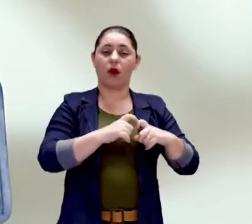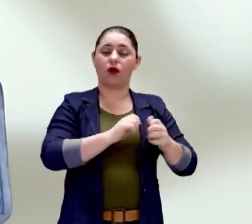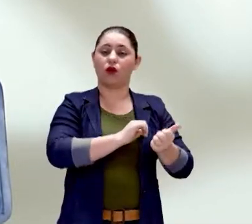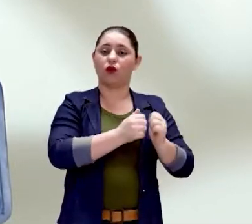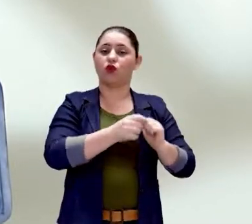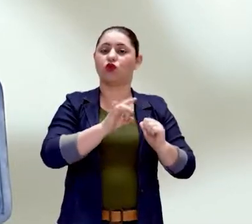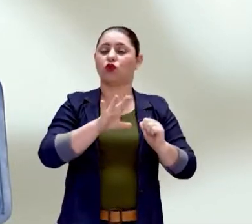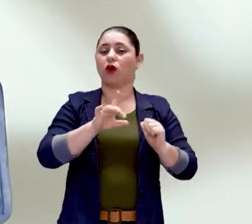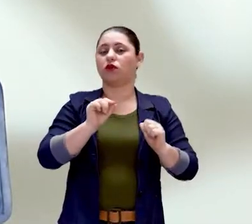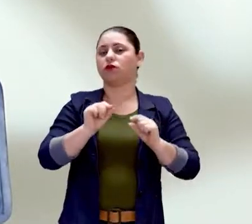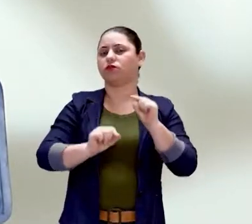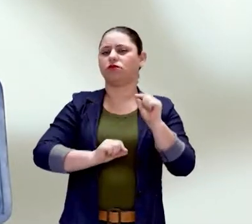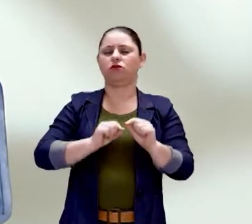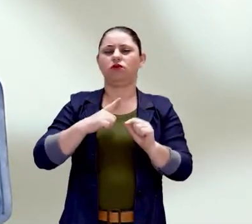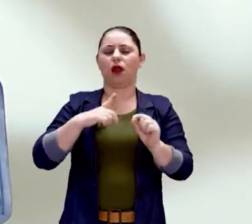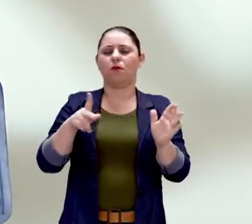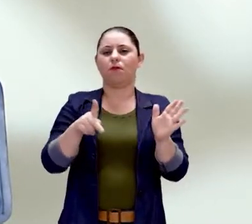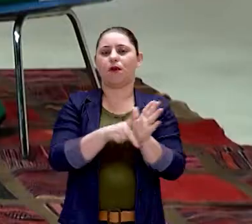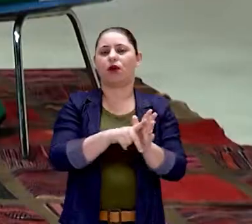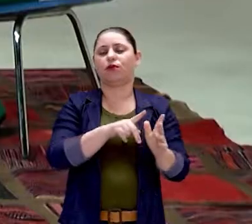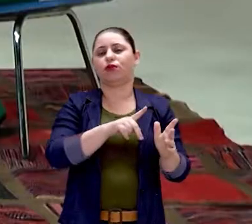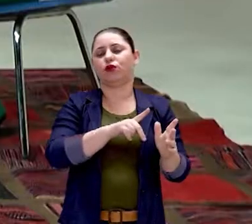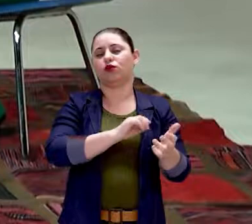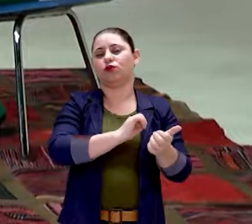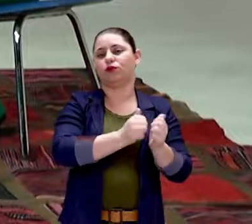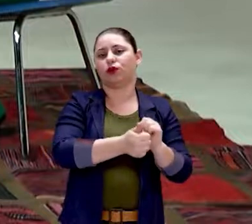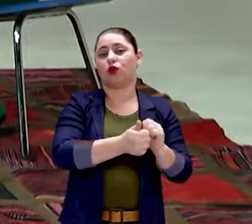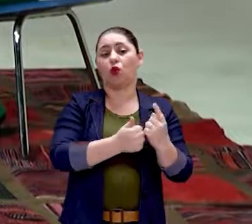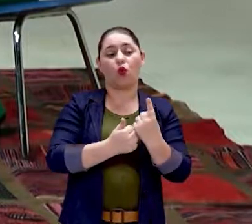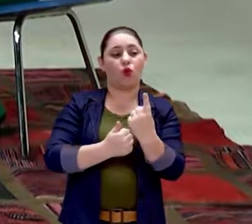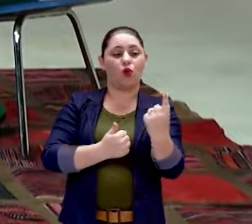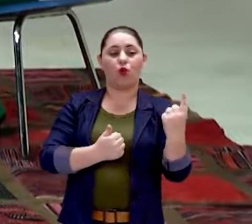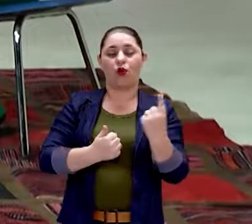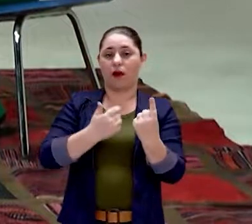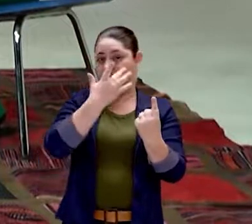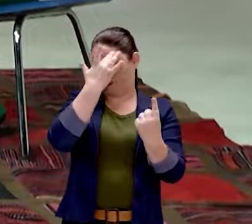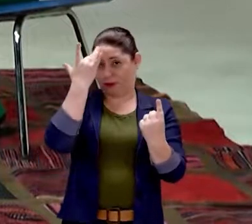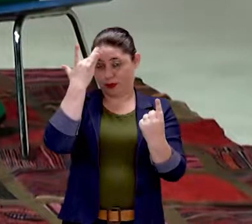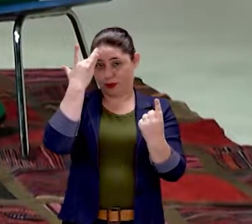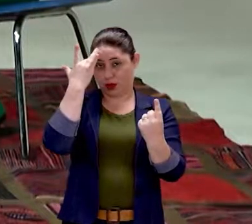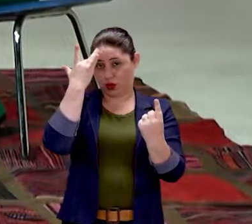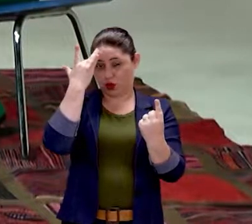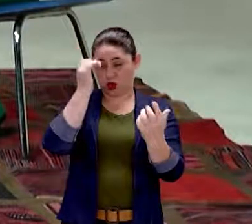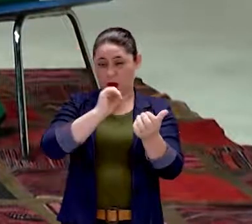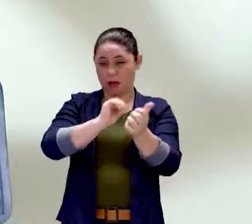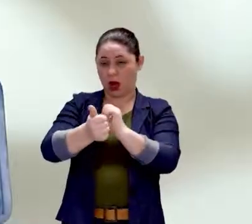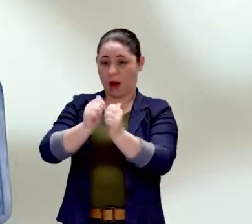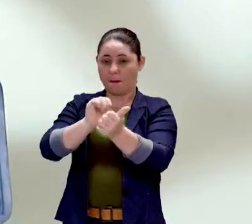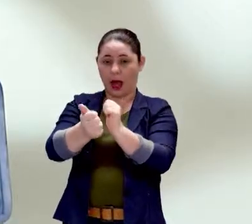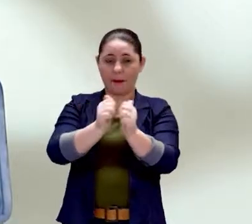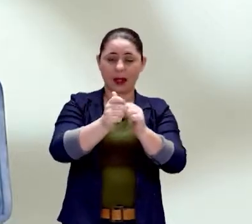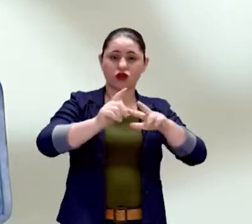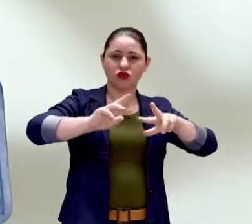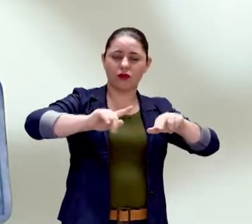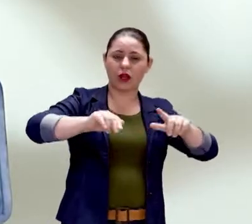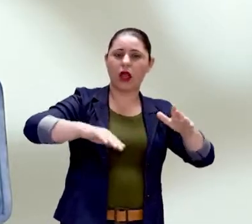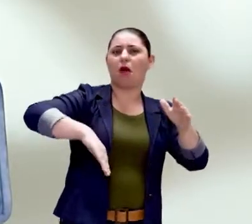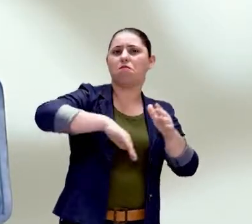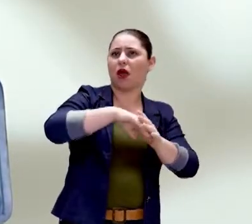ele tem, através do esporte, da individualidade de cada tipo de esporte, ele vai